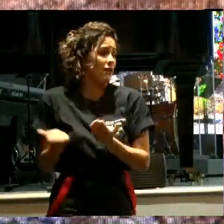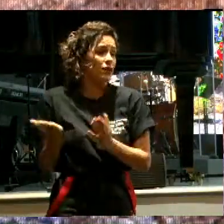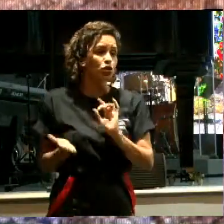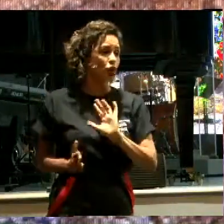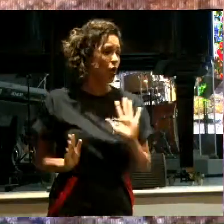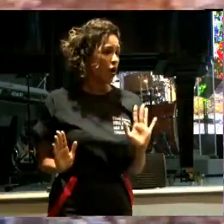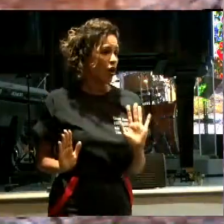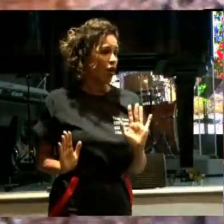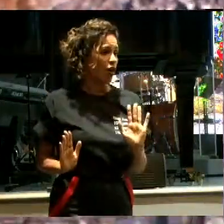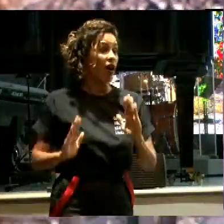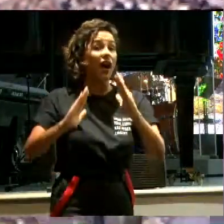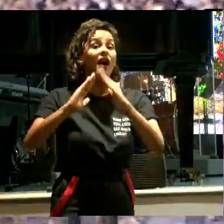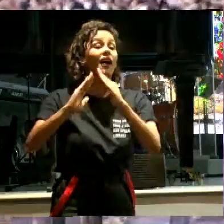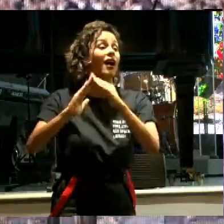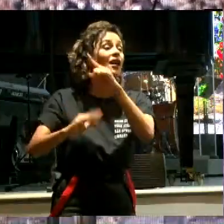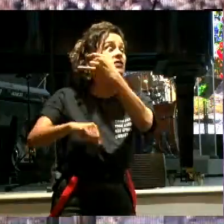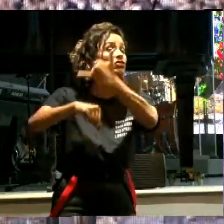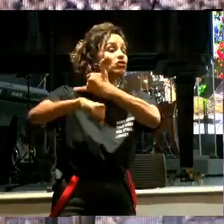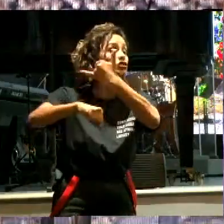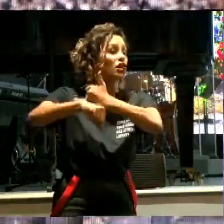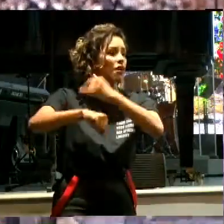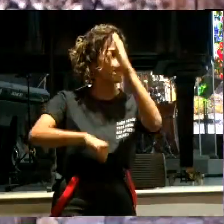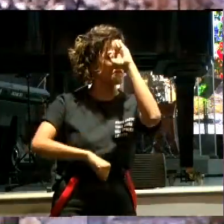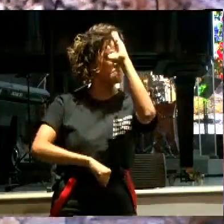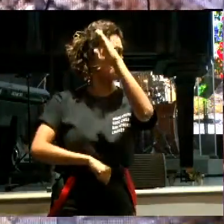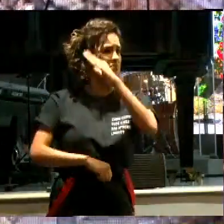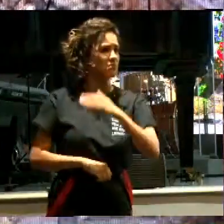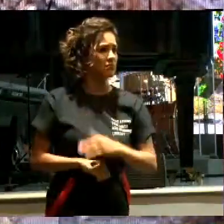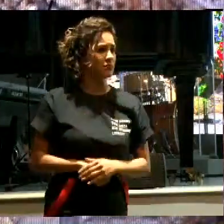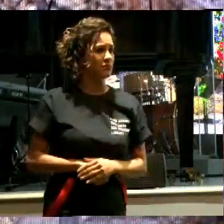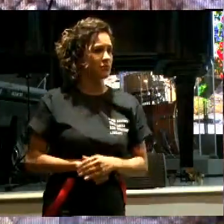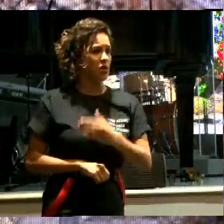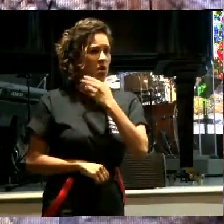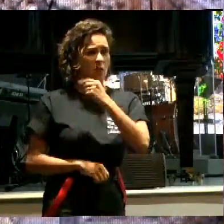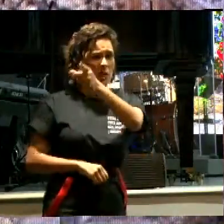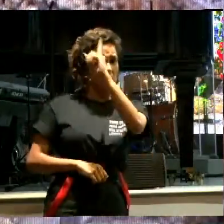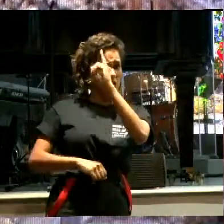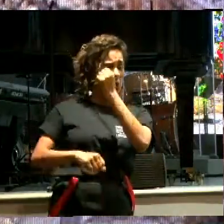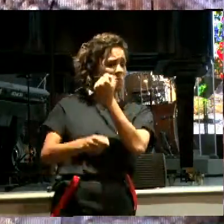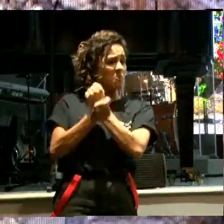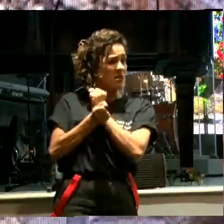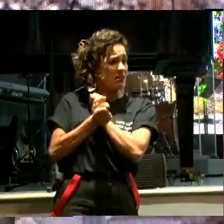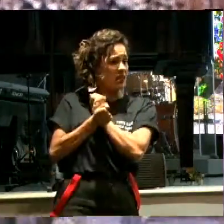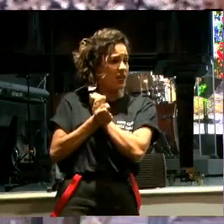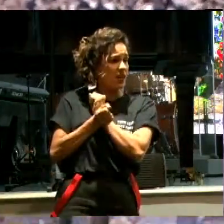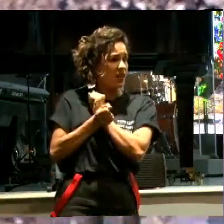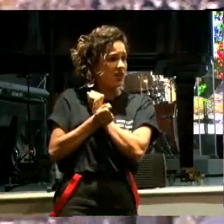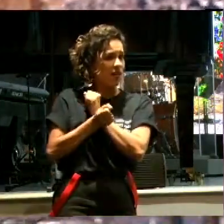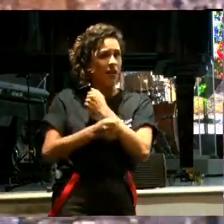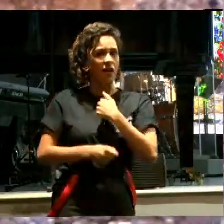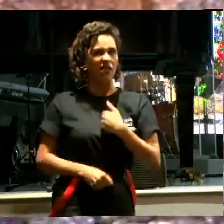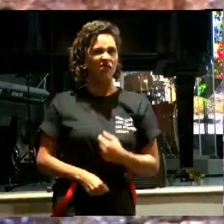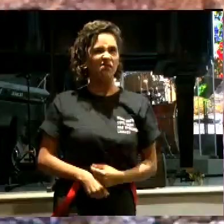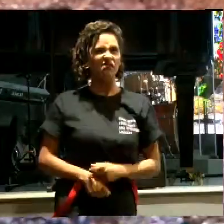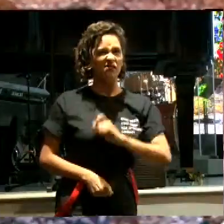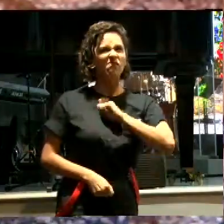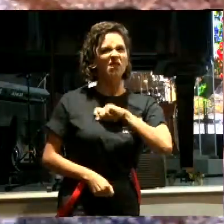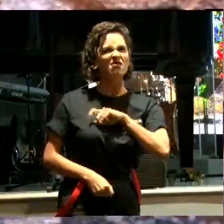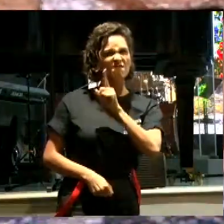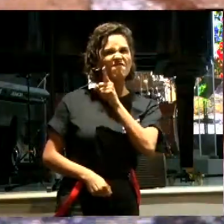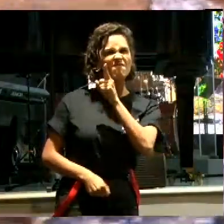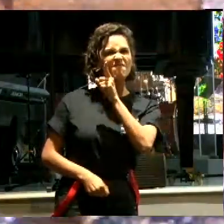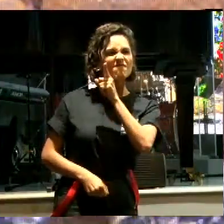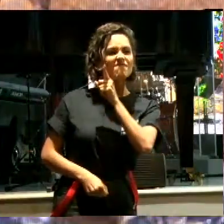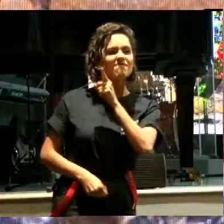Na casa do homem que me levou cativa. Gente, eu ia fazer tudo que não presta. Com certeza ele ia beber